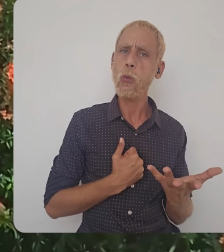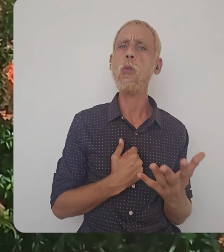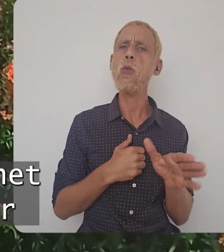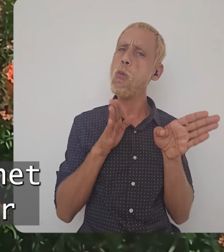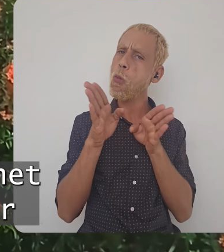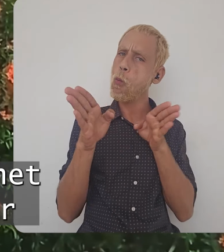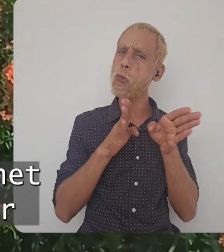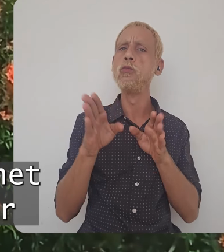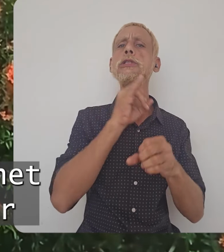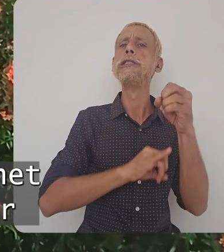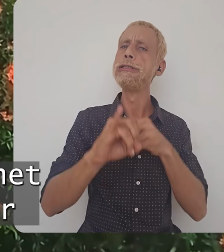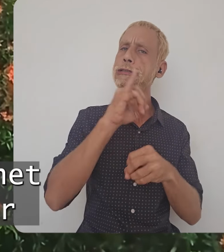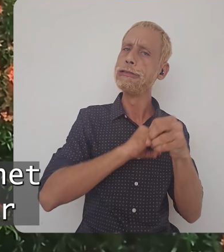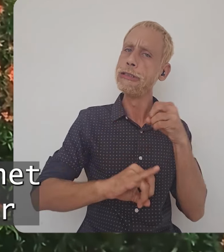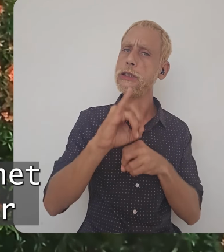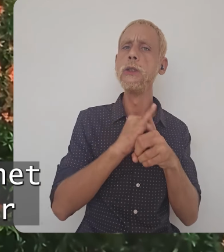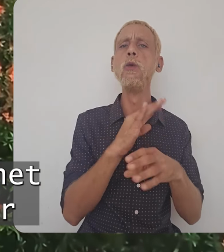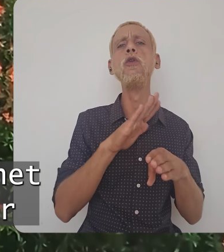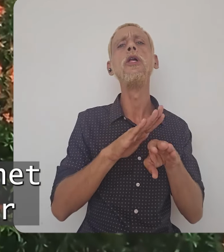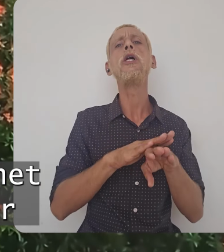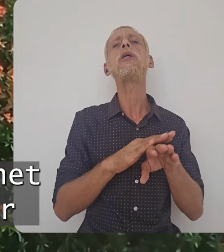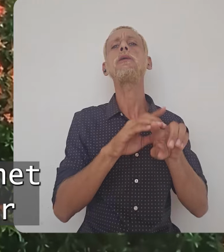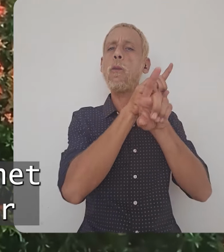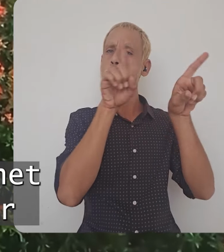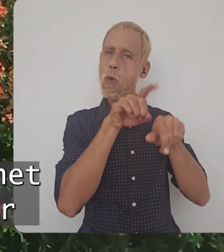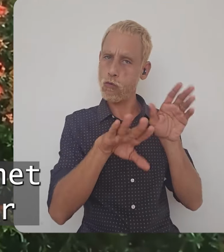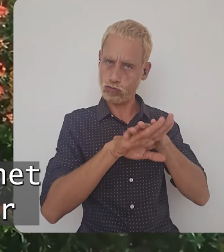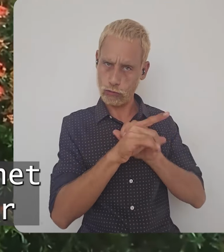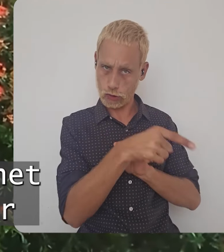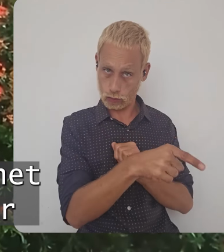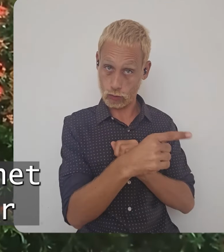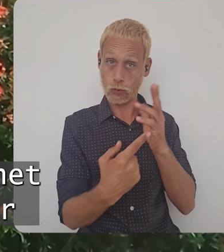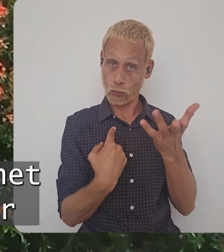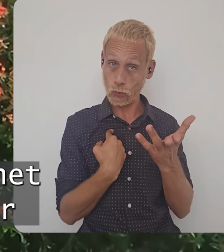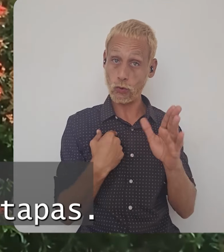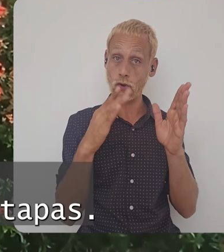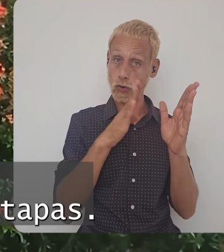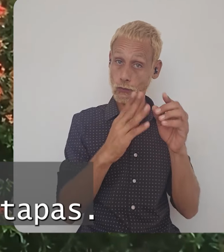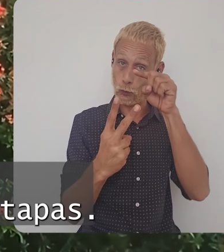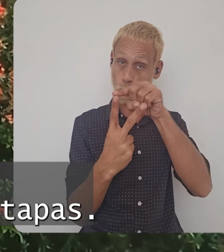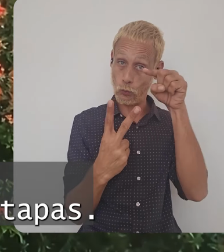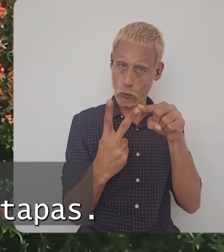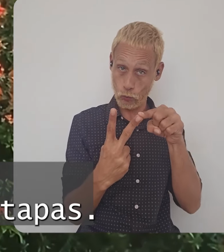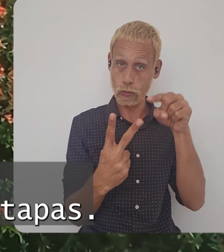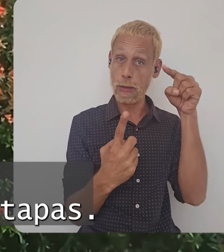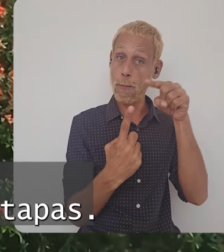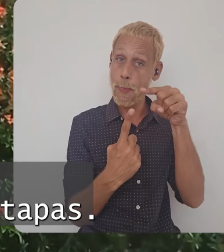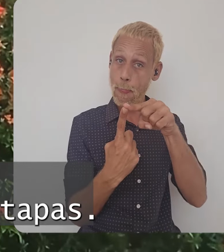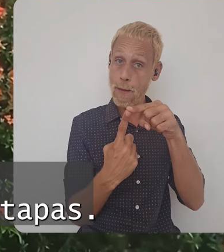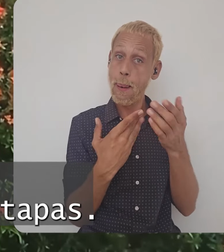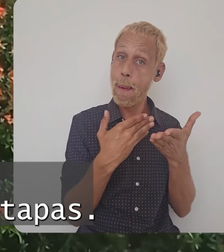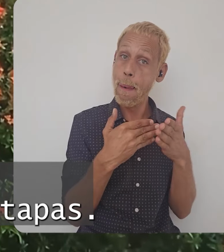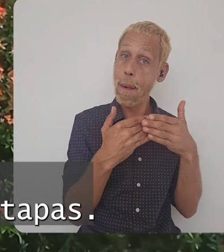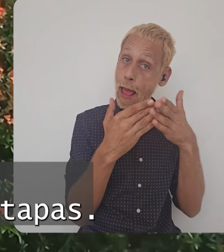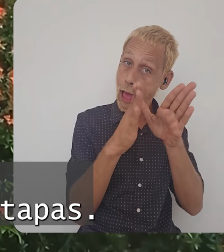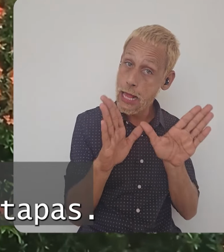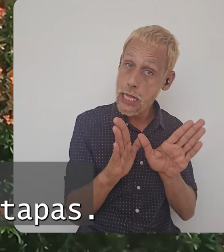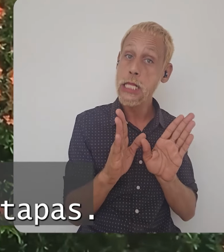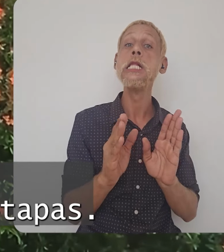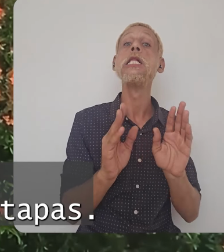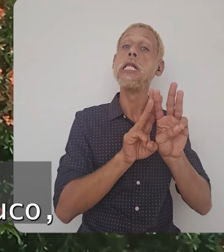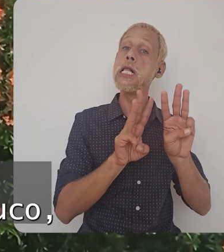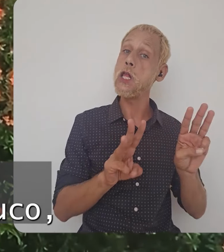época, e que franqueou, assim, o acesso à internet para a gente poder começar a trabalhar esse projeto. Esse projeto a gente